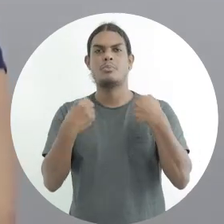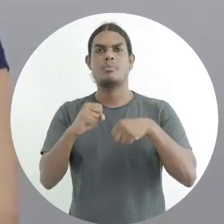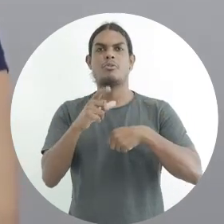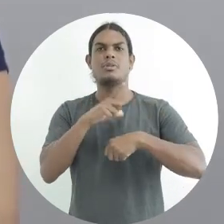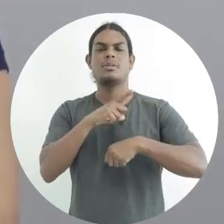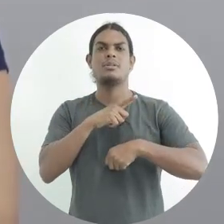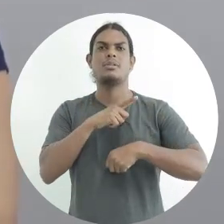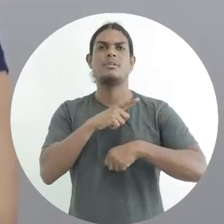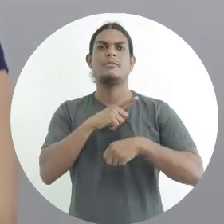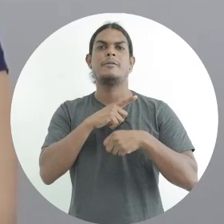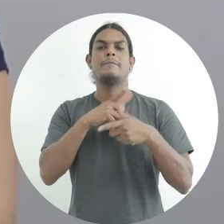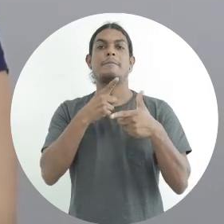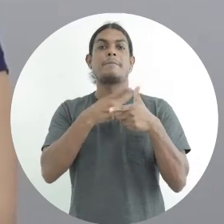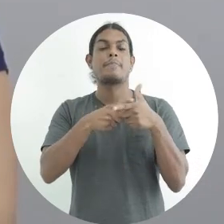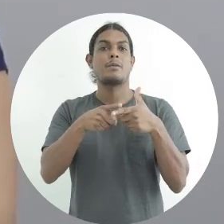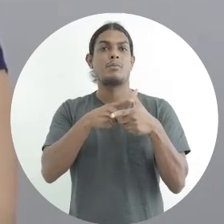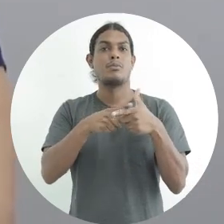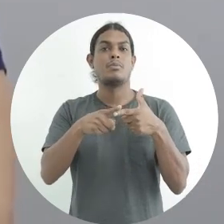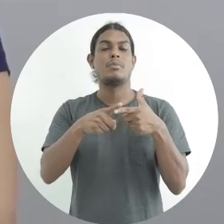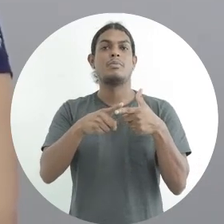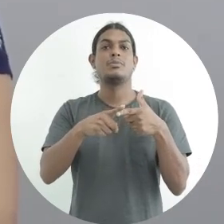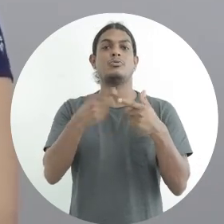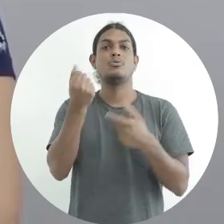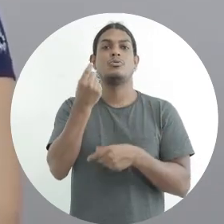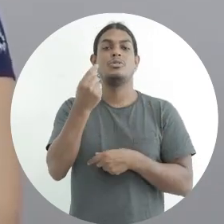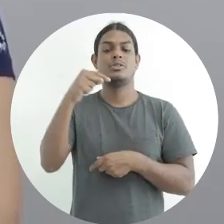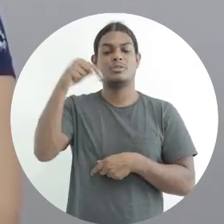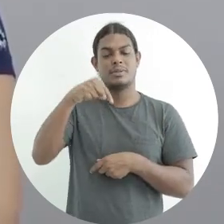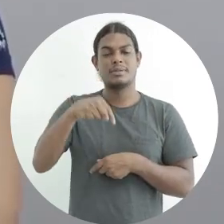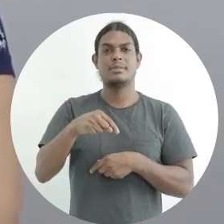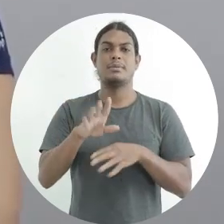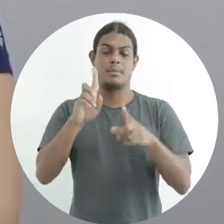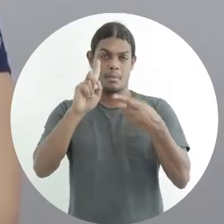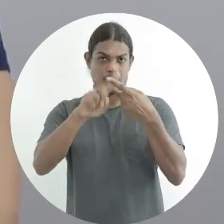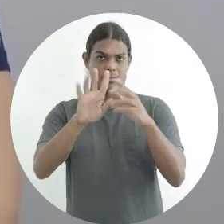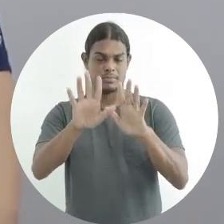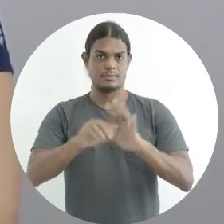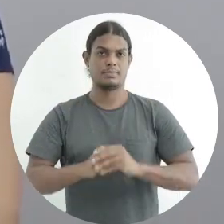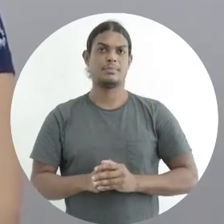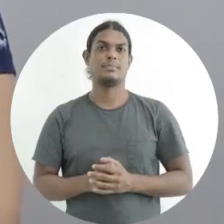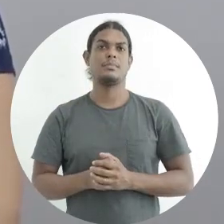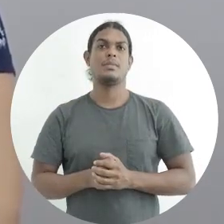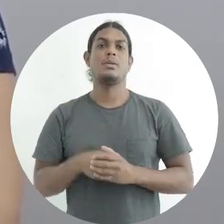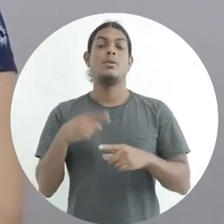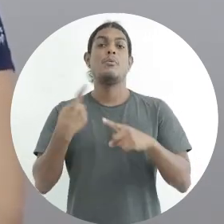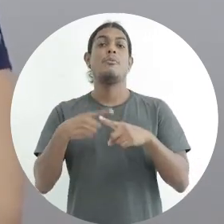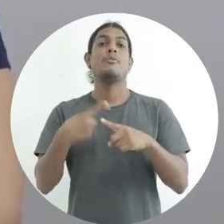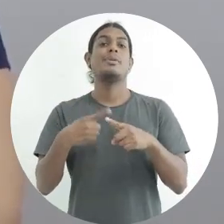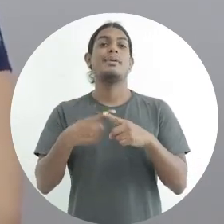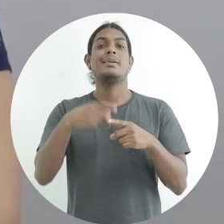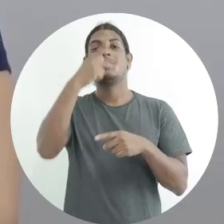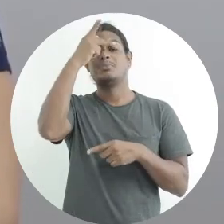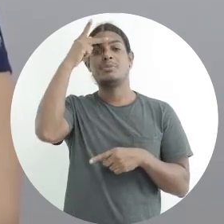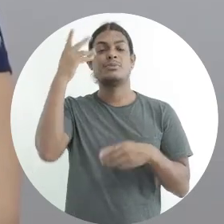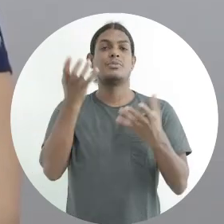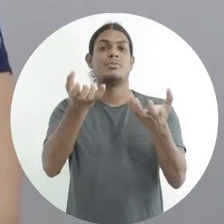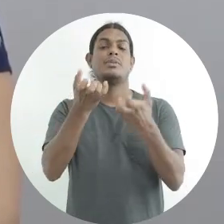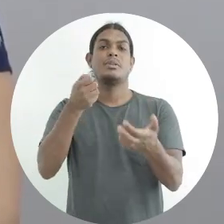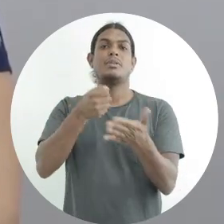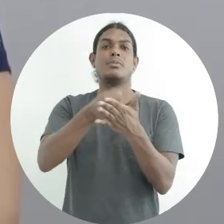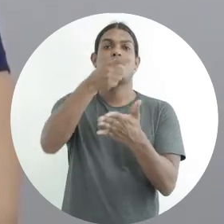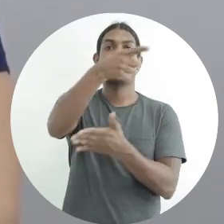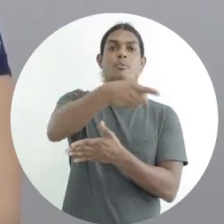uma fuga dos capitais daqui, do dinheiro local. Por quê? Porque as pessoas vão preferir comprar os